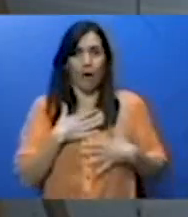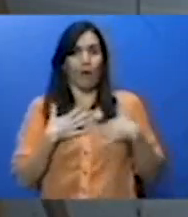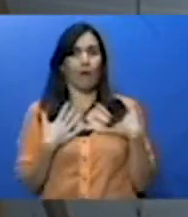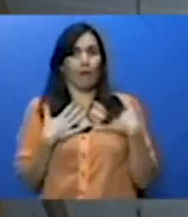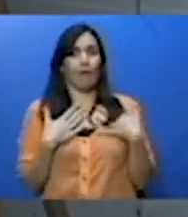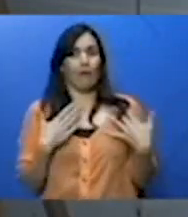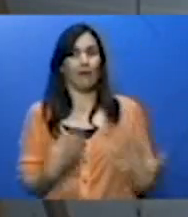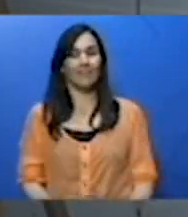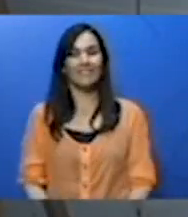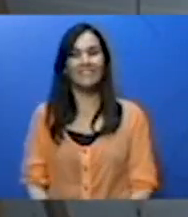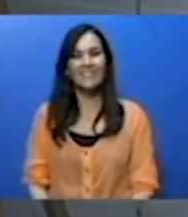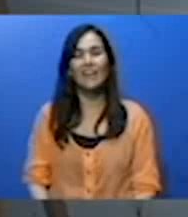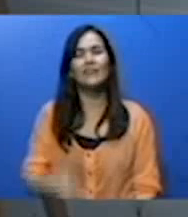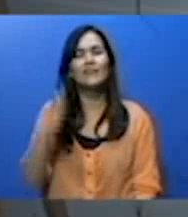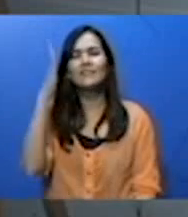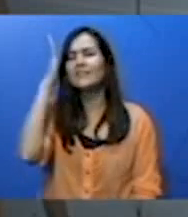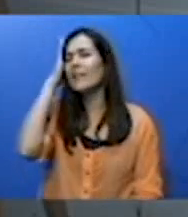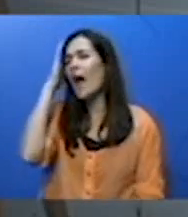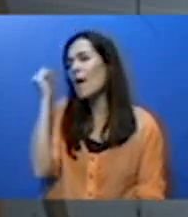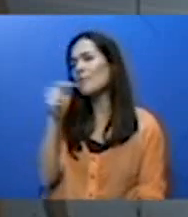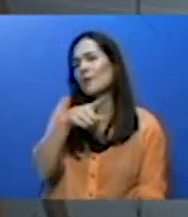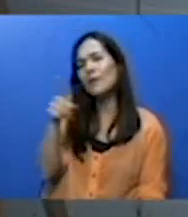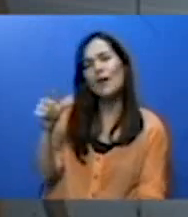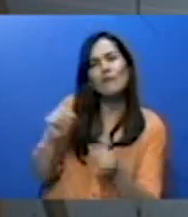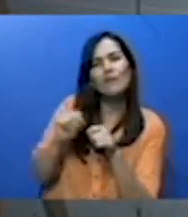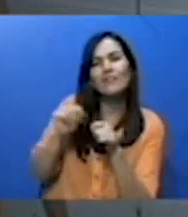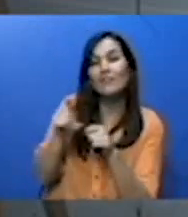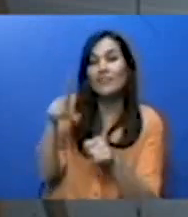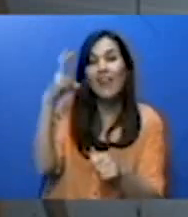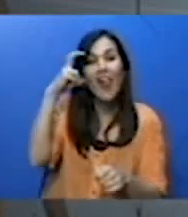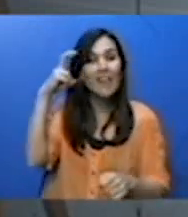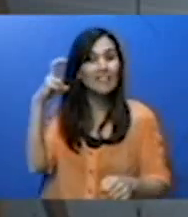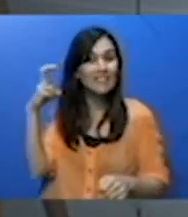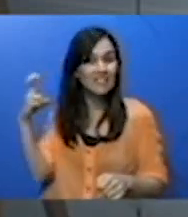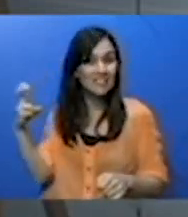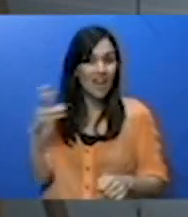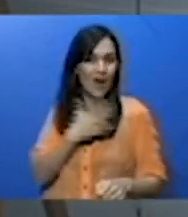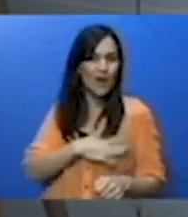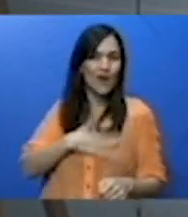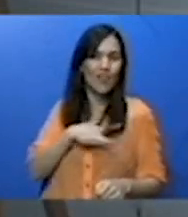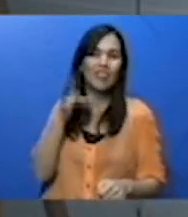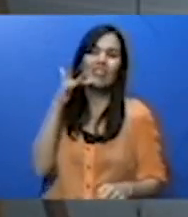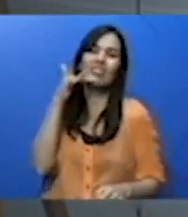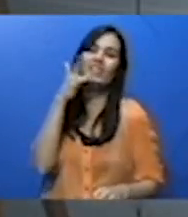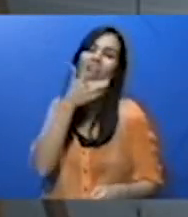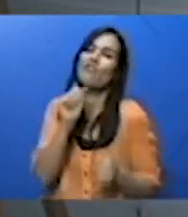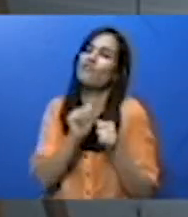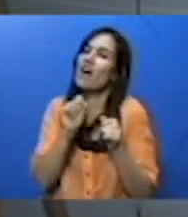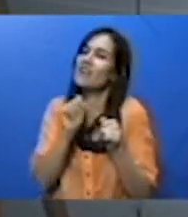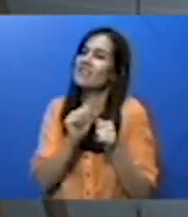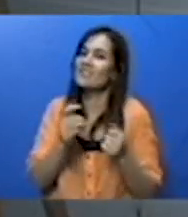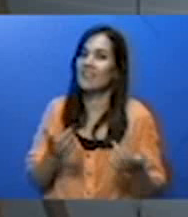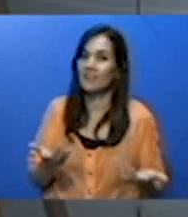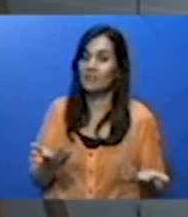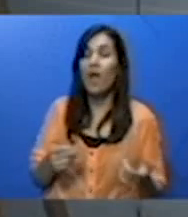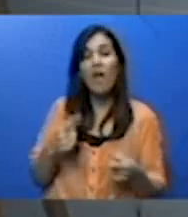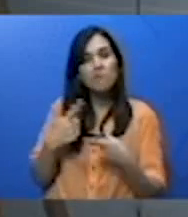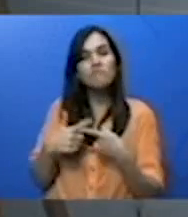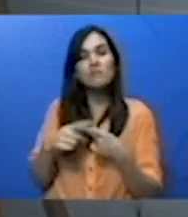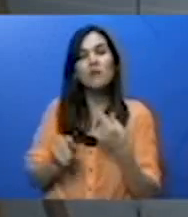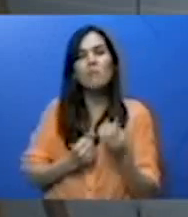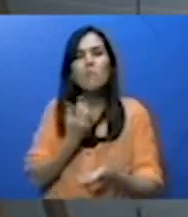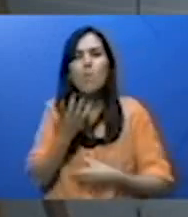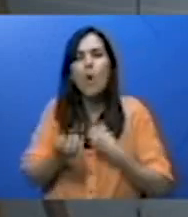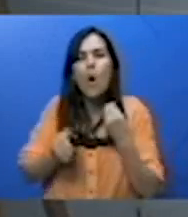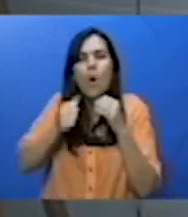Ah, eu sabia que você ia fazer. Você é muito inteligente, né, Clarinha? Meu professora! É, poema expressa sentimento,